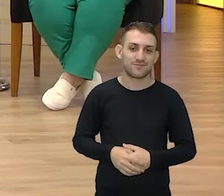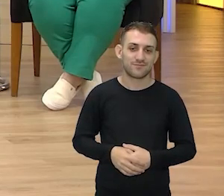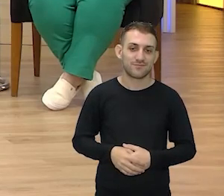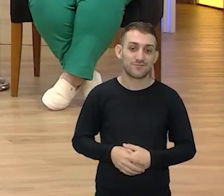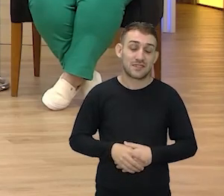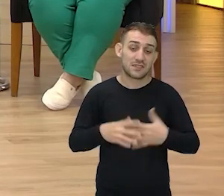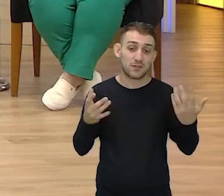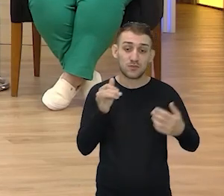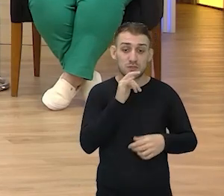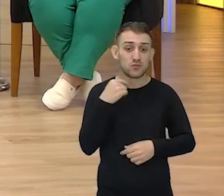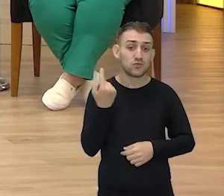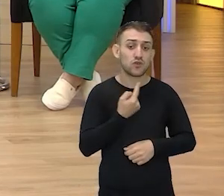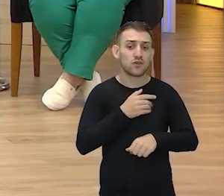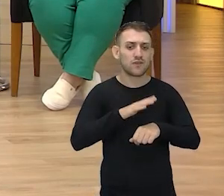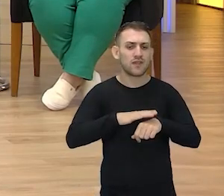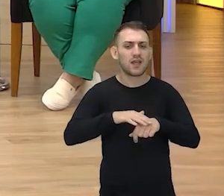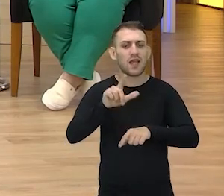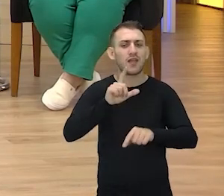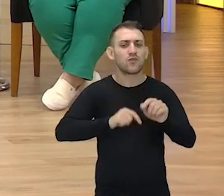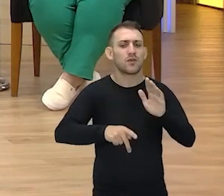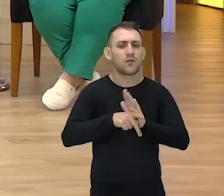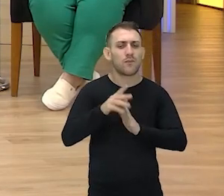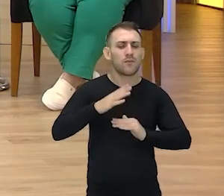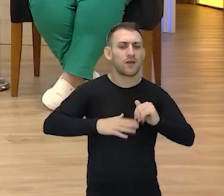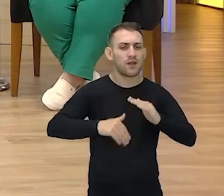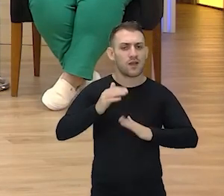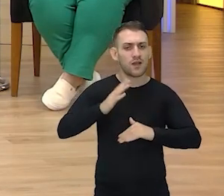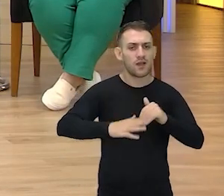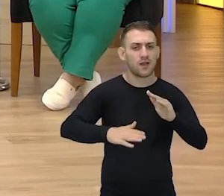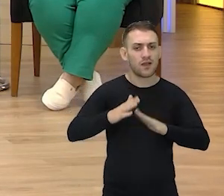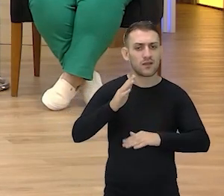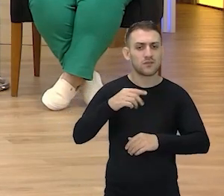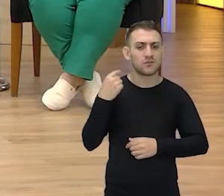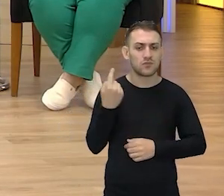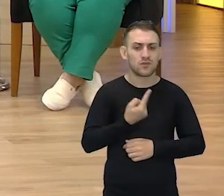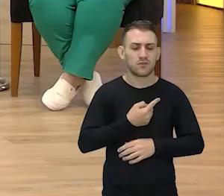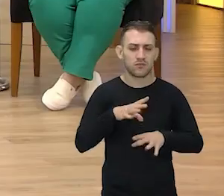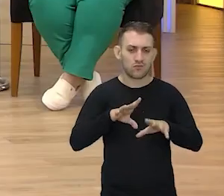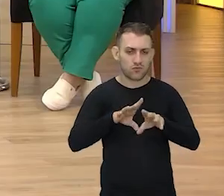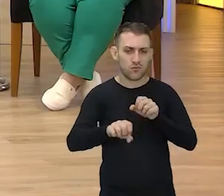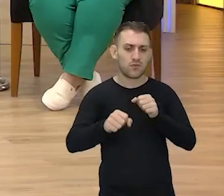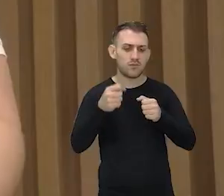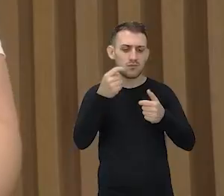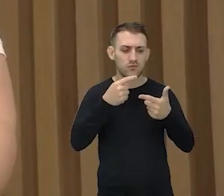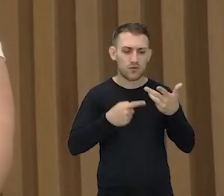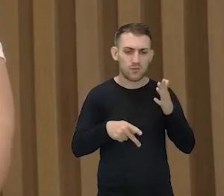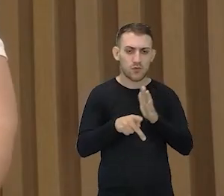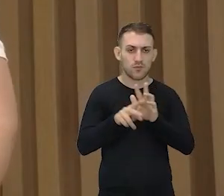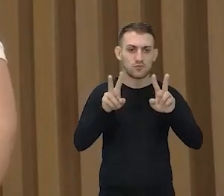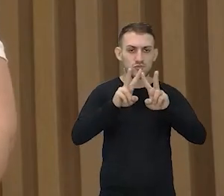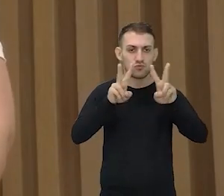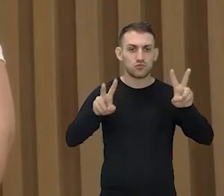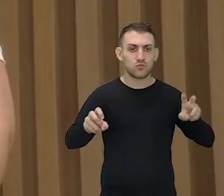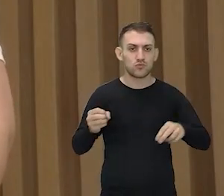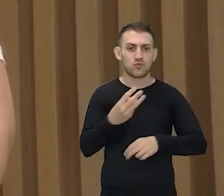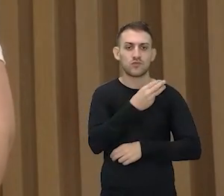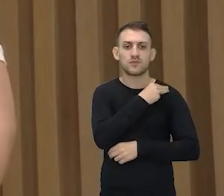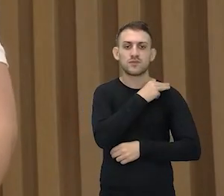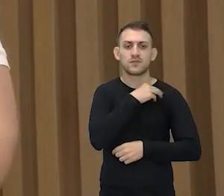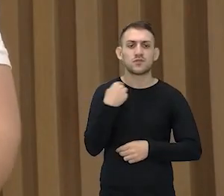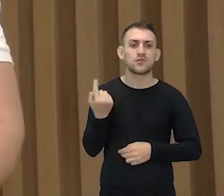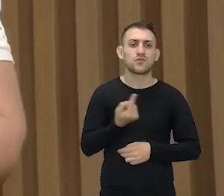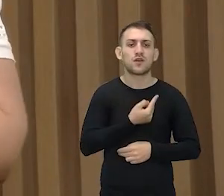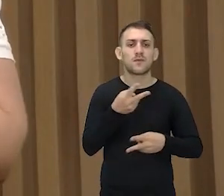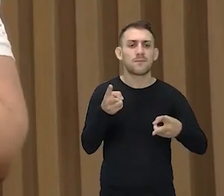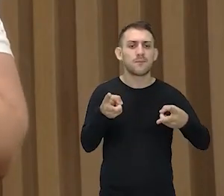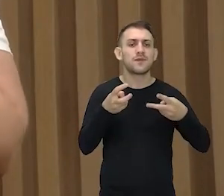Então, quando a gente foi fazer a escolha dessa prática, né, a partir das nossas formações em relação ao novo ensino médio, a gente percebeu que